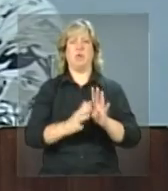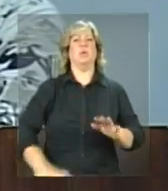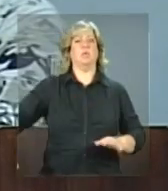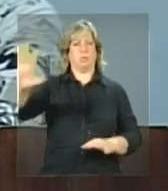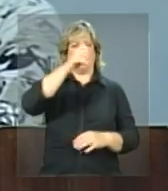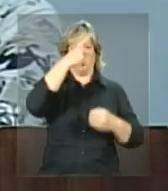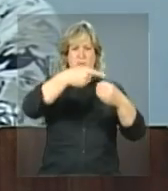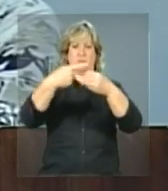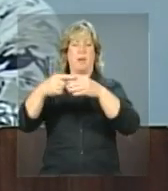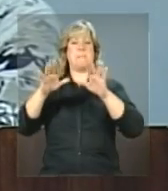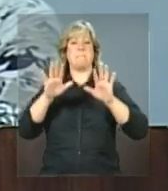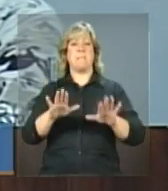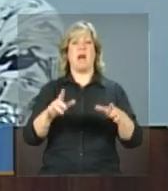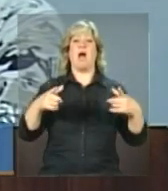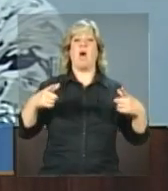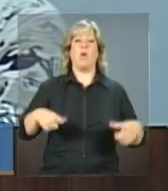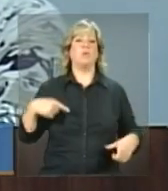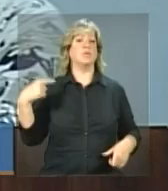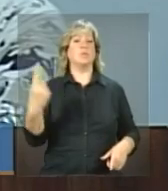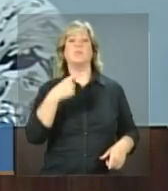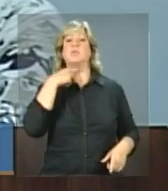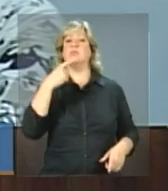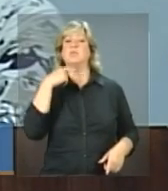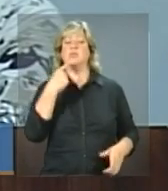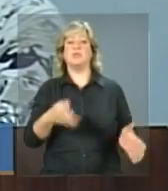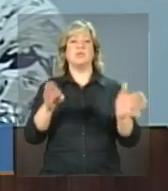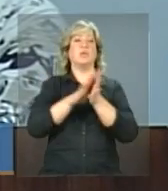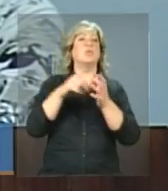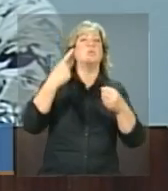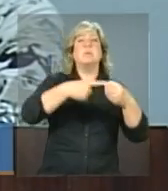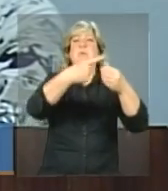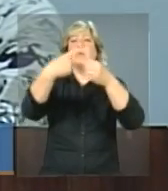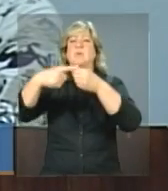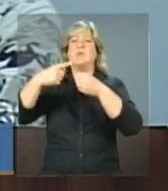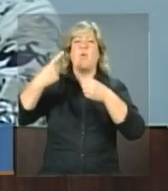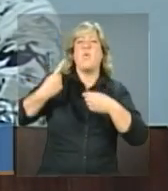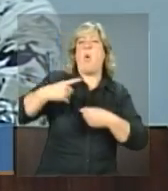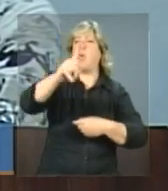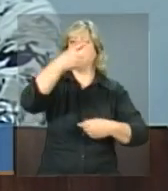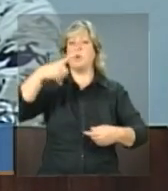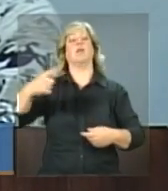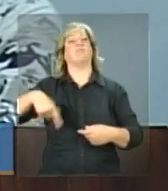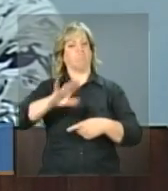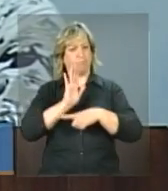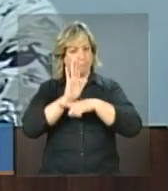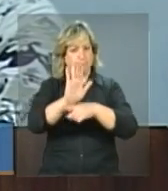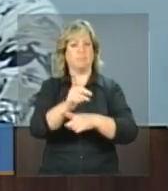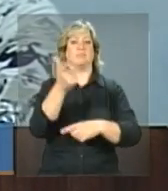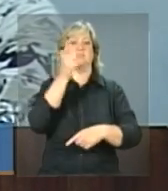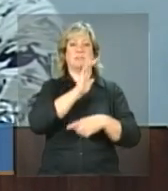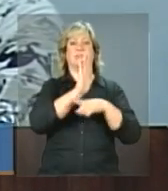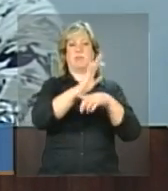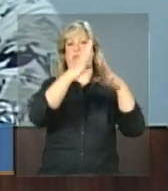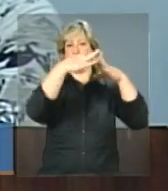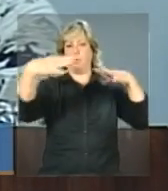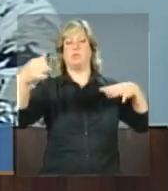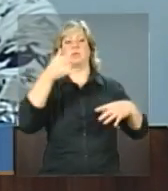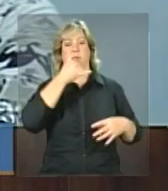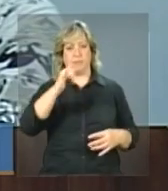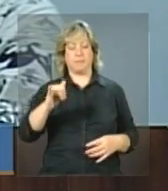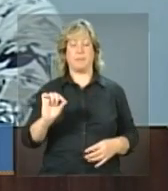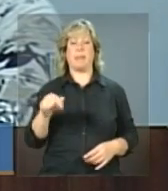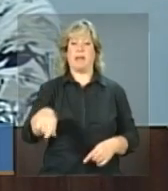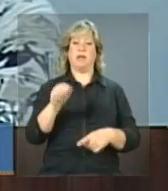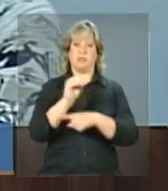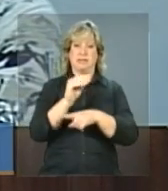ele não conseguiu chegar ainda, em populações isoladas, nós vamos chegar. Então, detalhando aqui para vocês. Na assistência técnica, vai